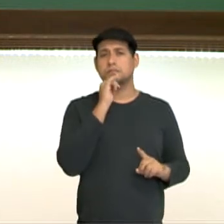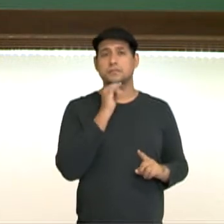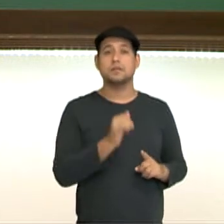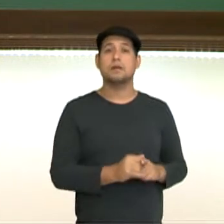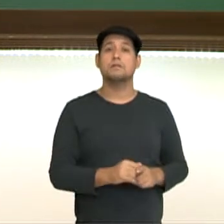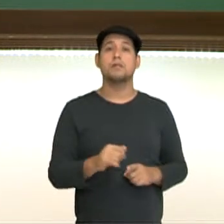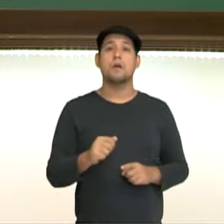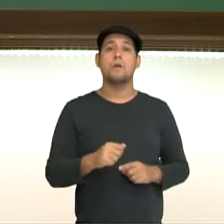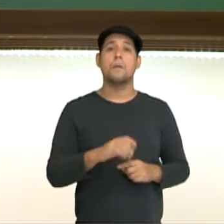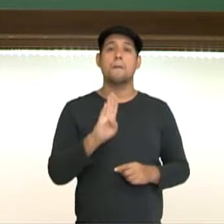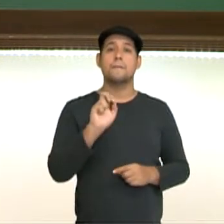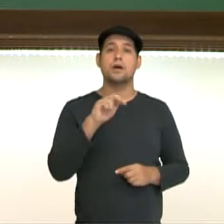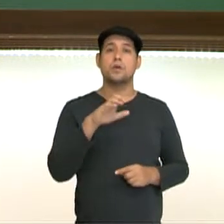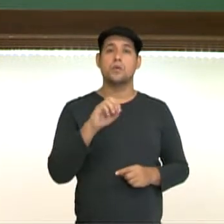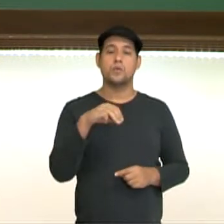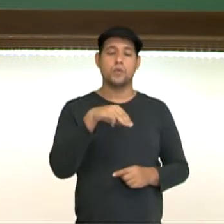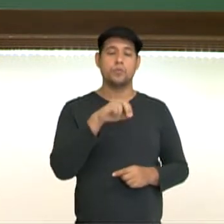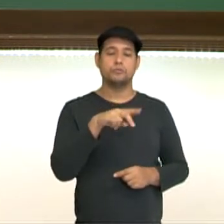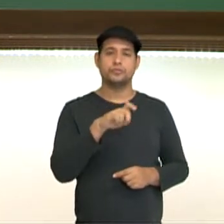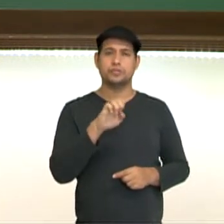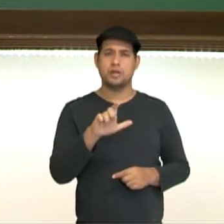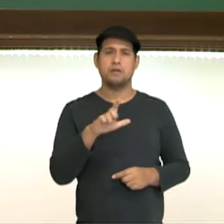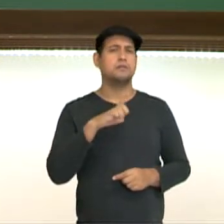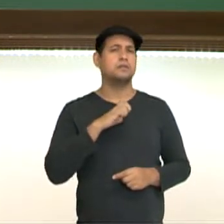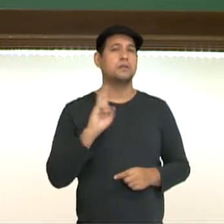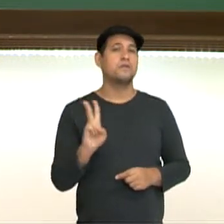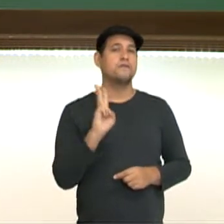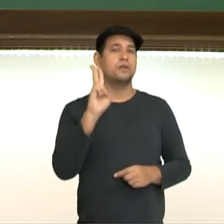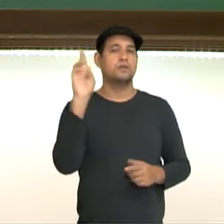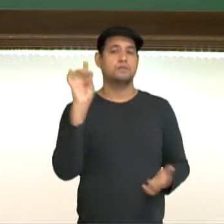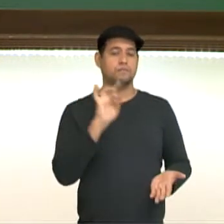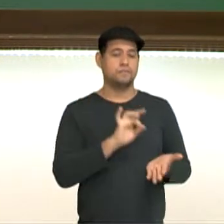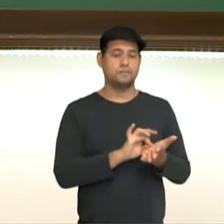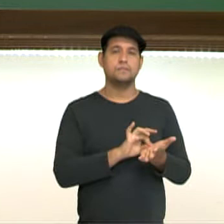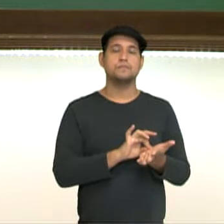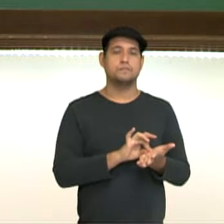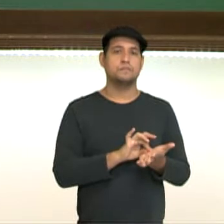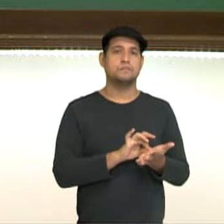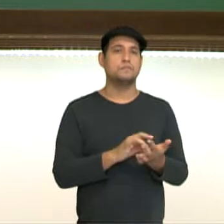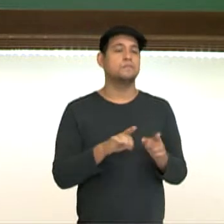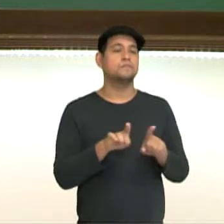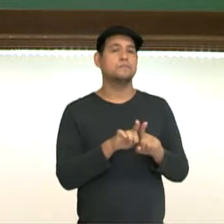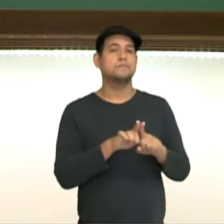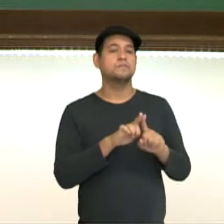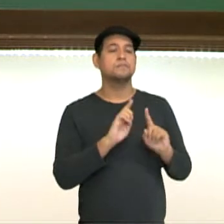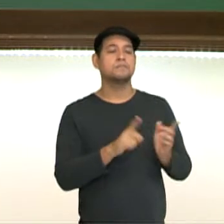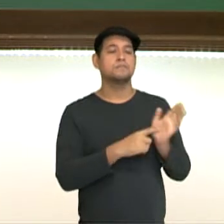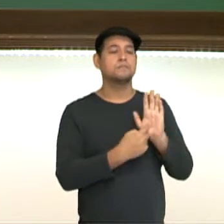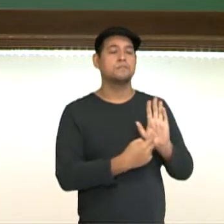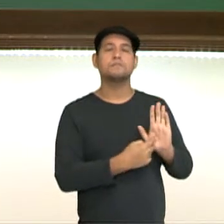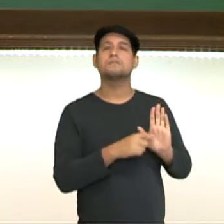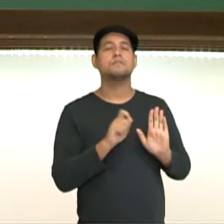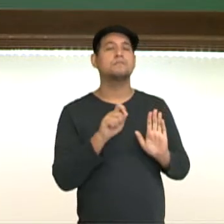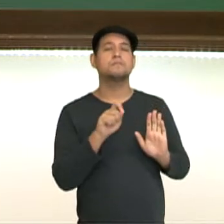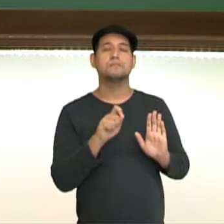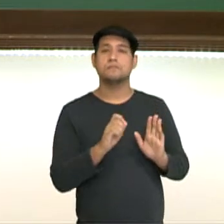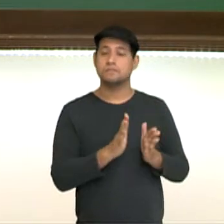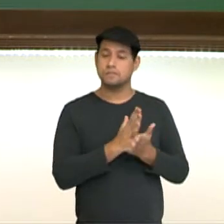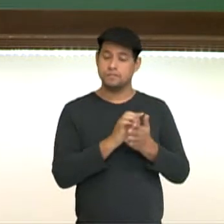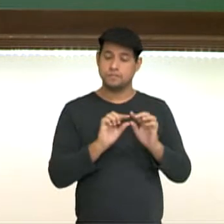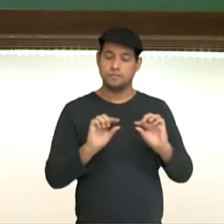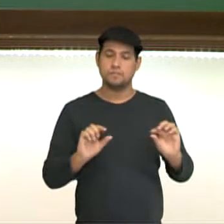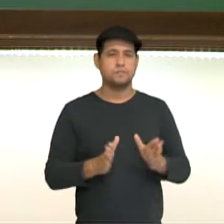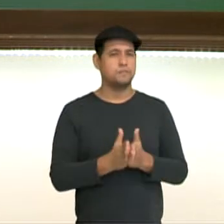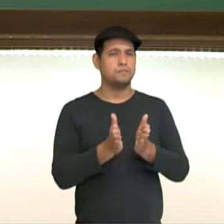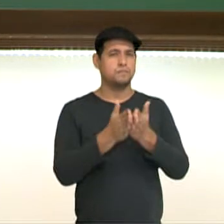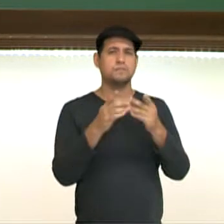Mundial, nós temos como um valor fixo aquele como indica uma linha da